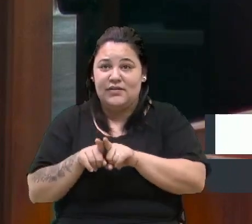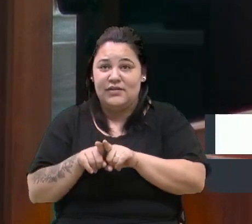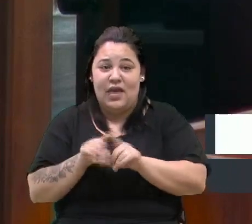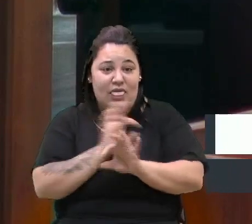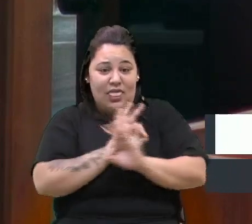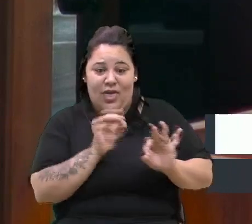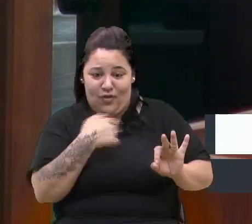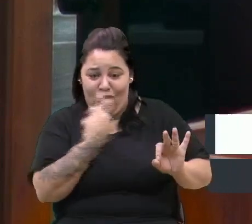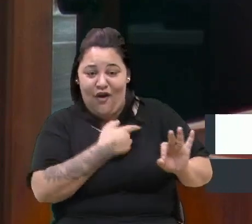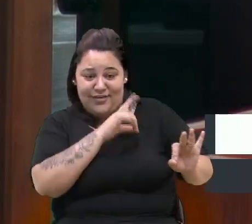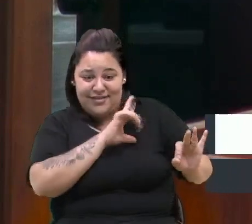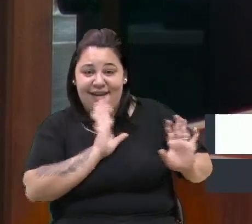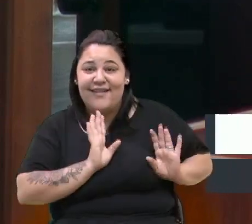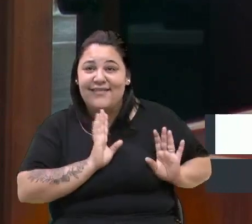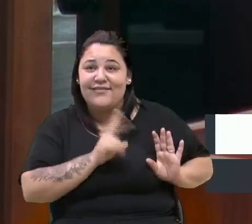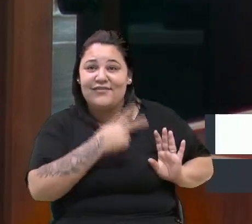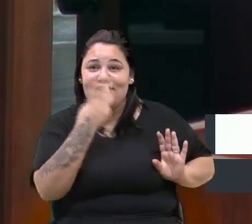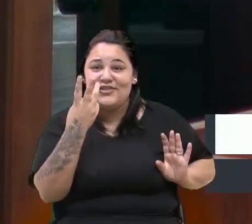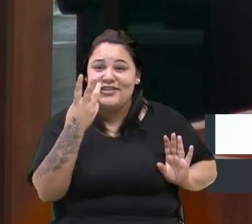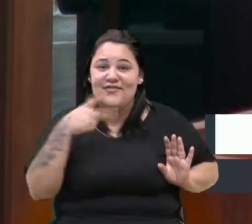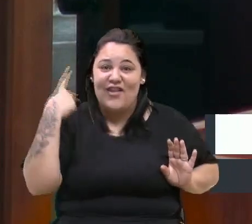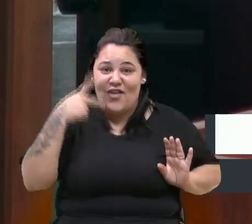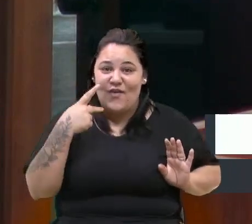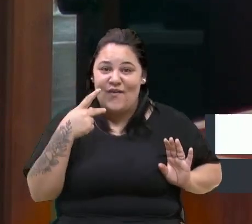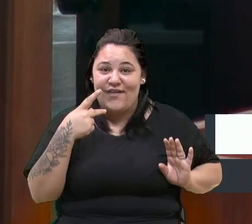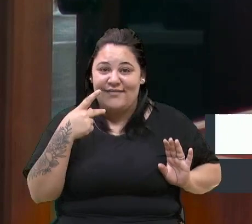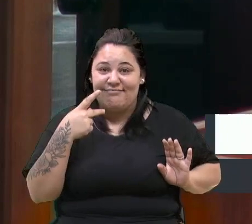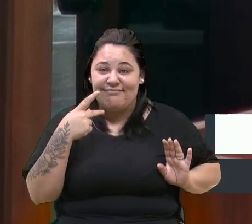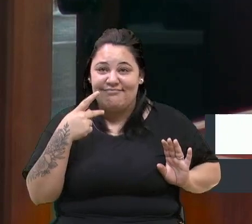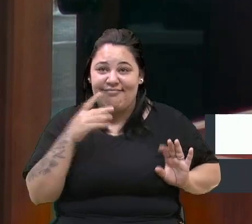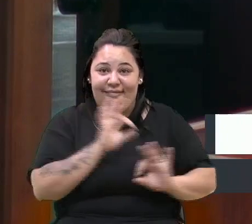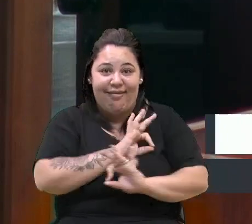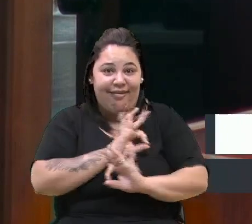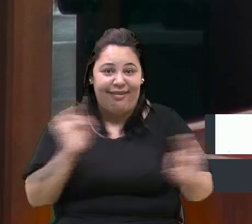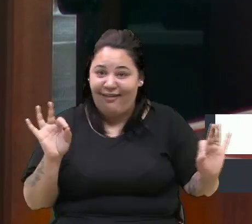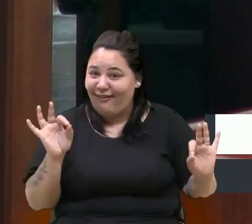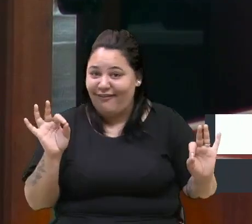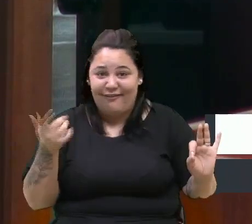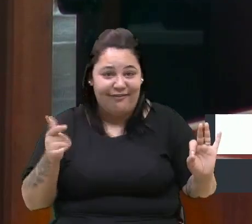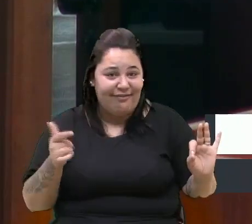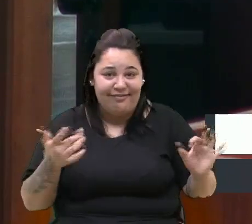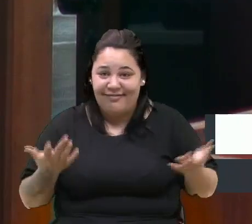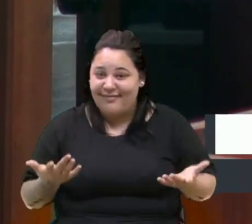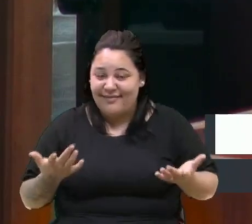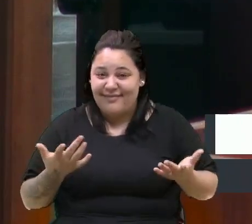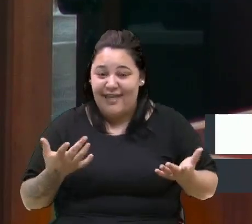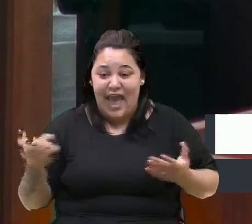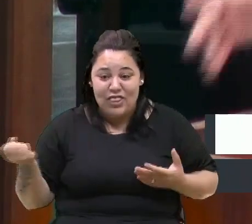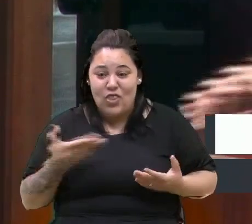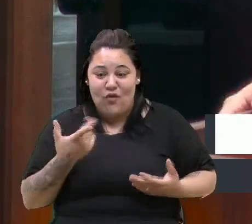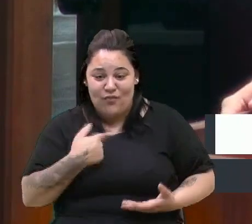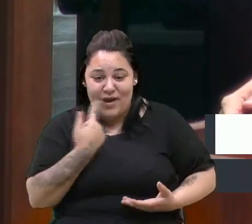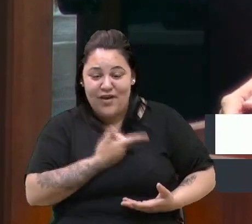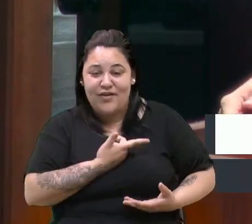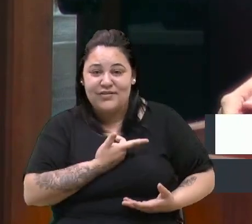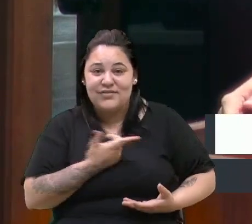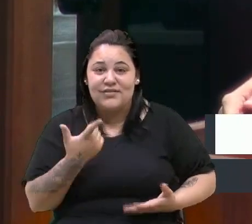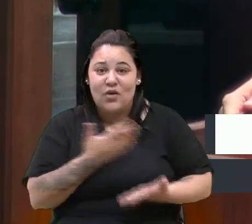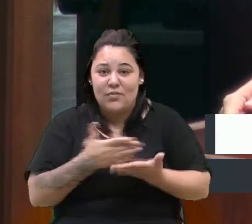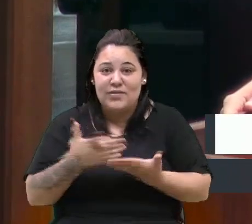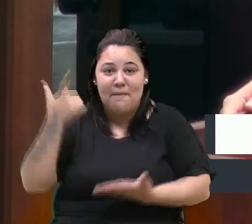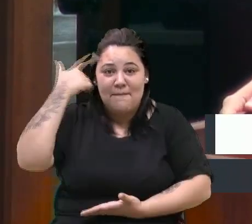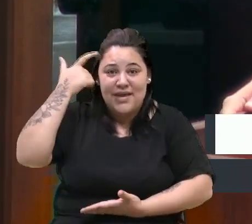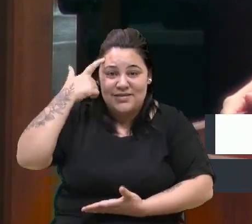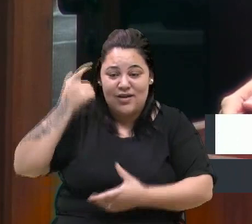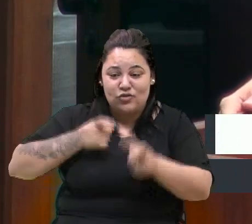tem, né? Somos 23 vereadores e isso é muito novo para nós. Mas para nós pensarmos que os games são